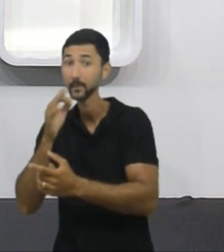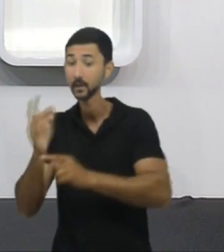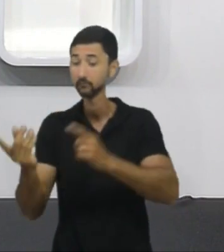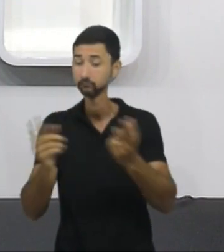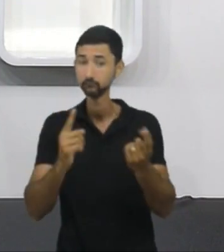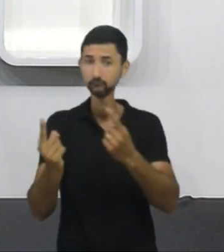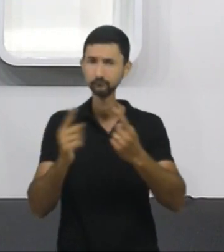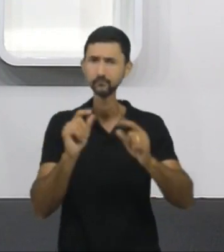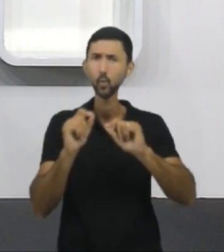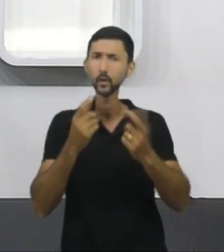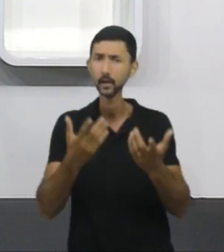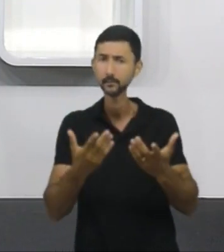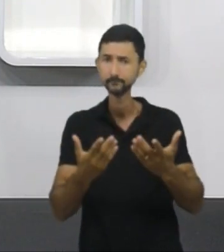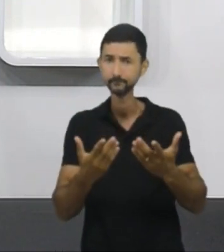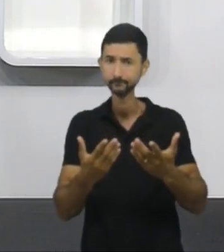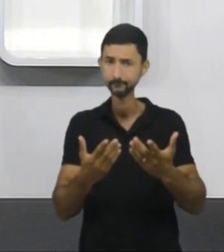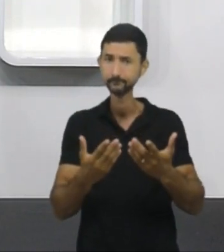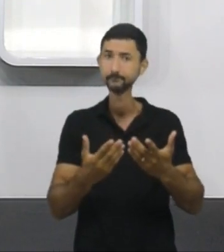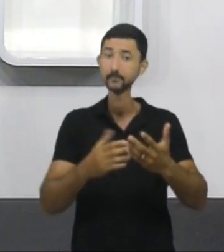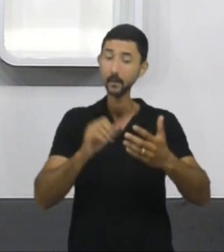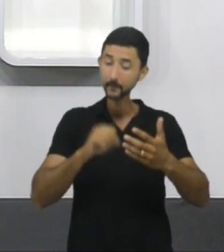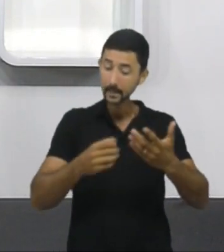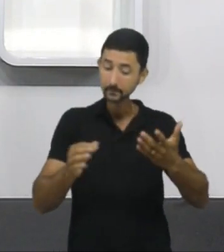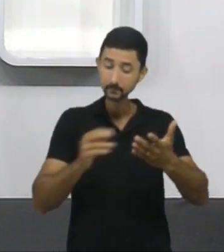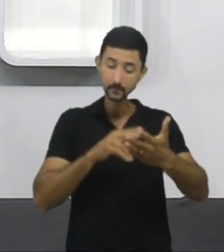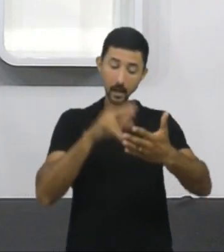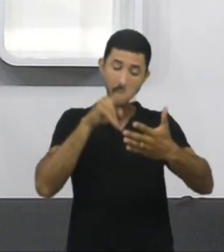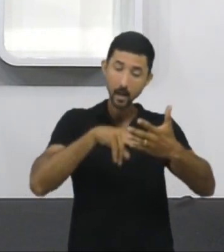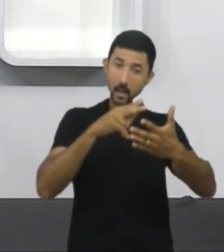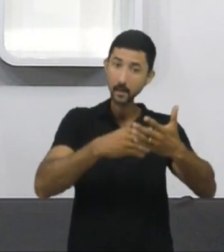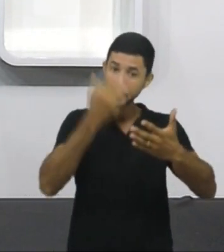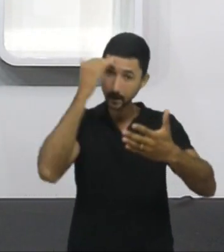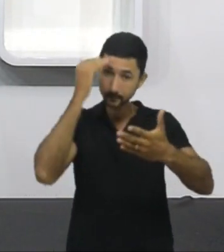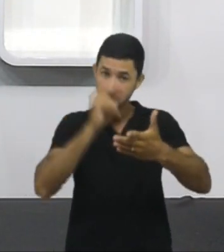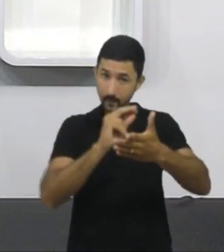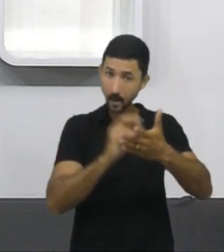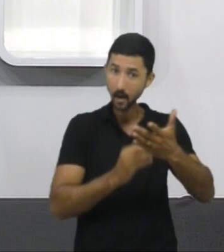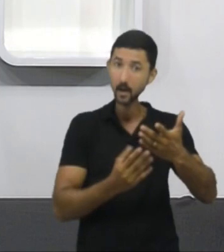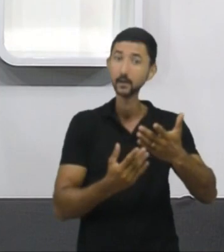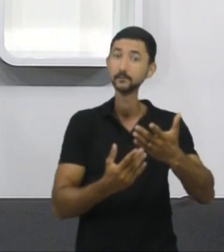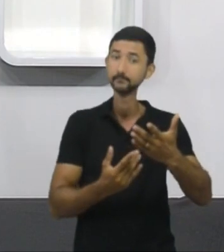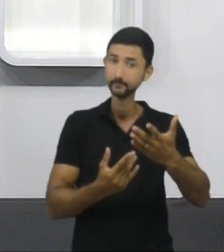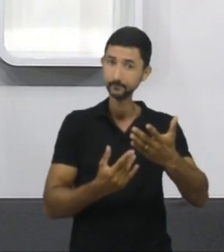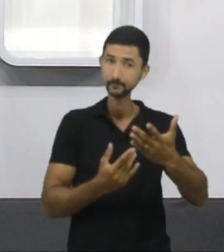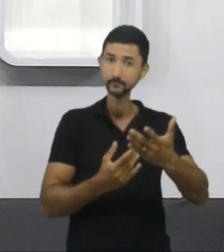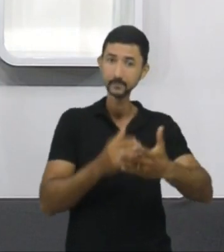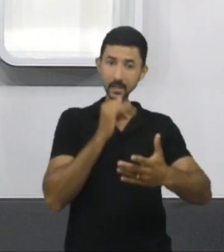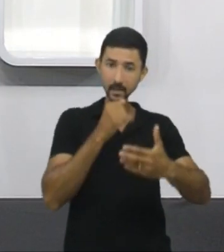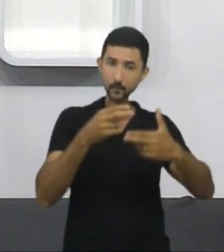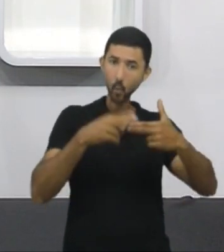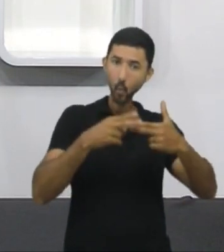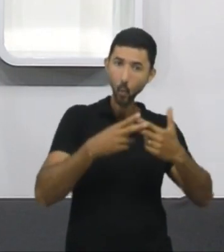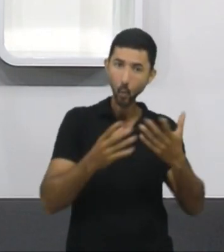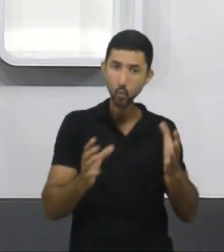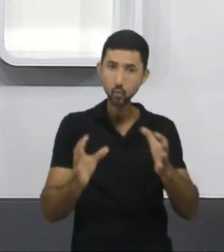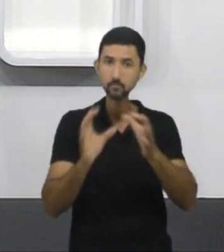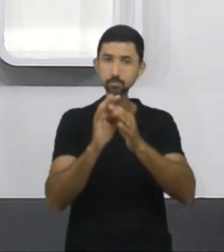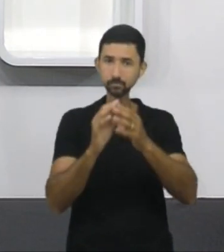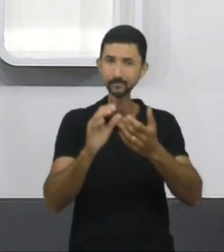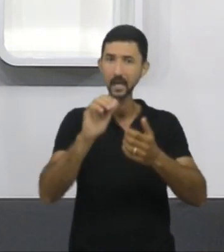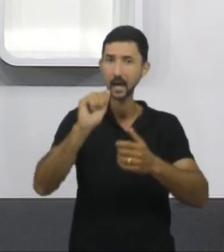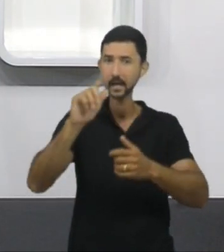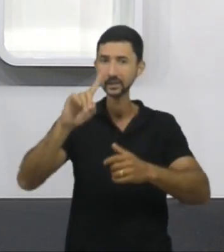tem opinião quando você tem a valorização, e normalmente ela acontece por meio do uso dos